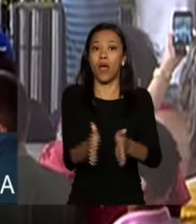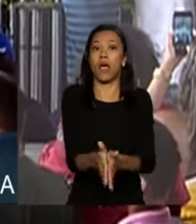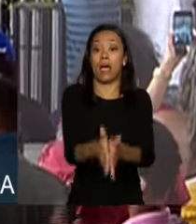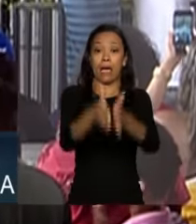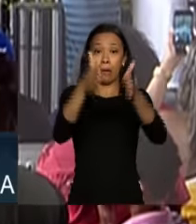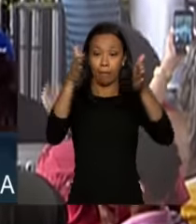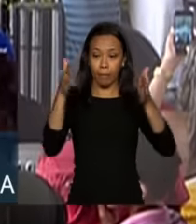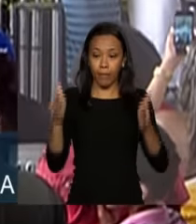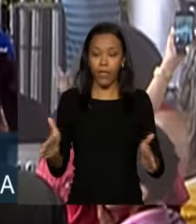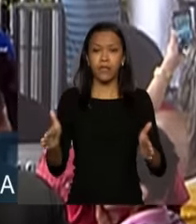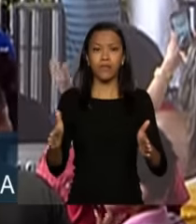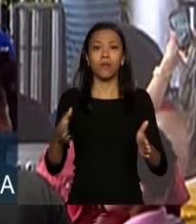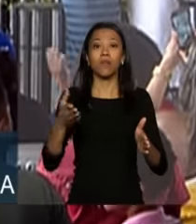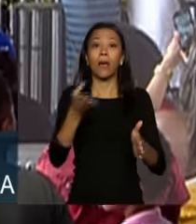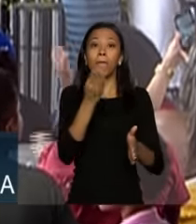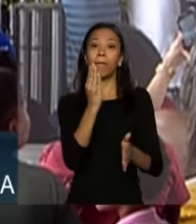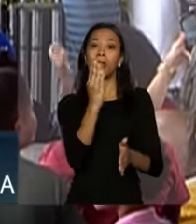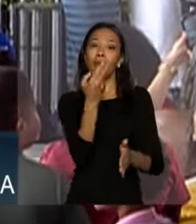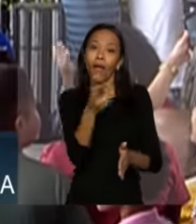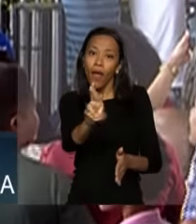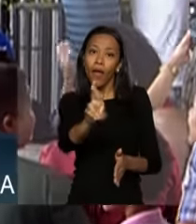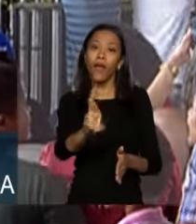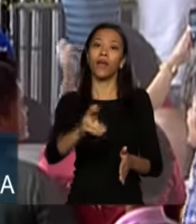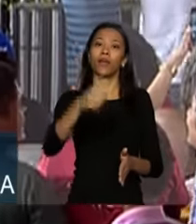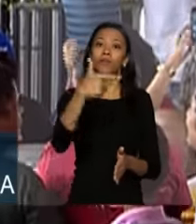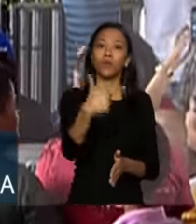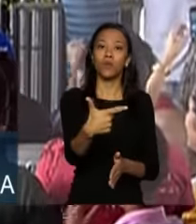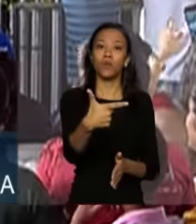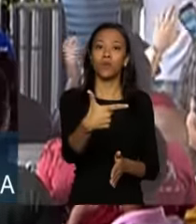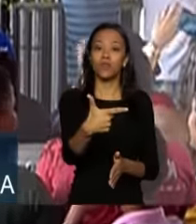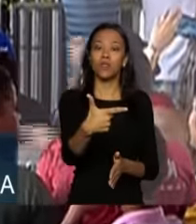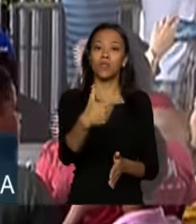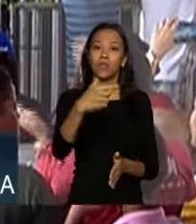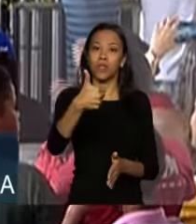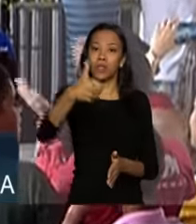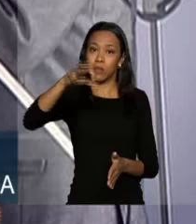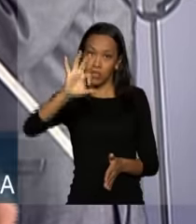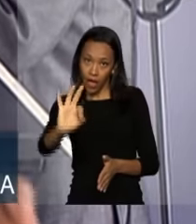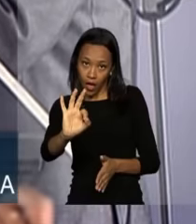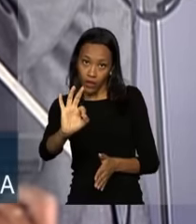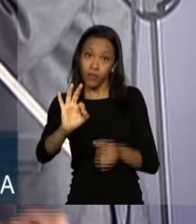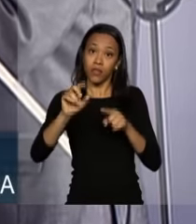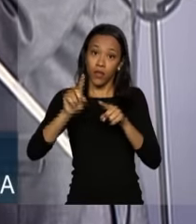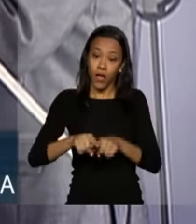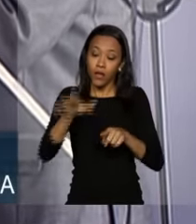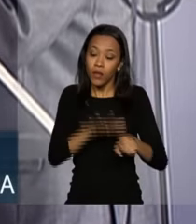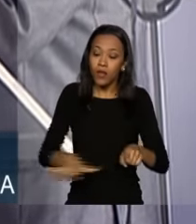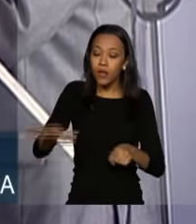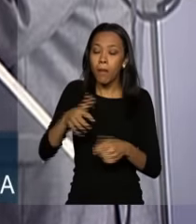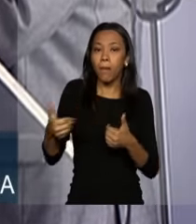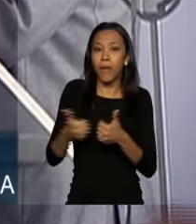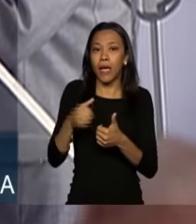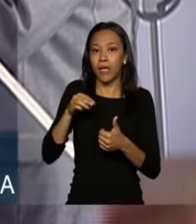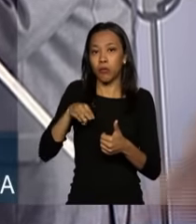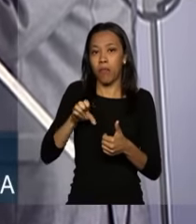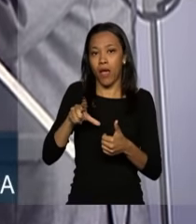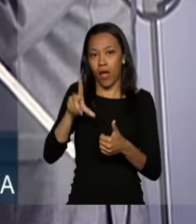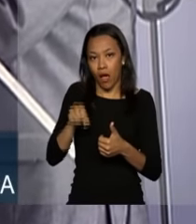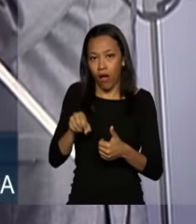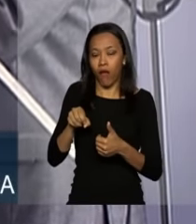da BA-210, que liga Juazeiro, que liga o mercado produtor à saída de Juazeiro.